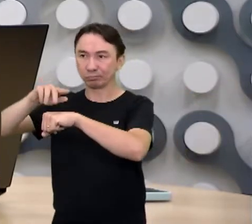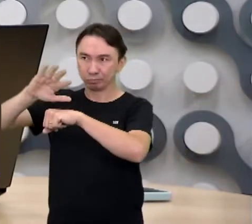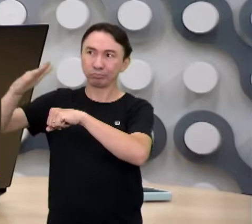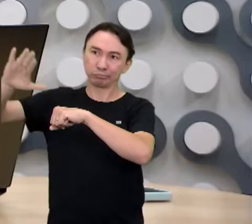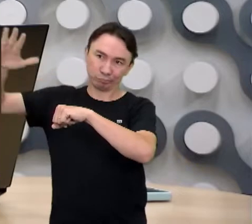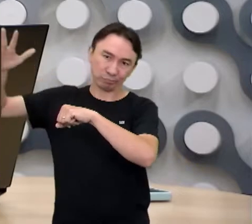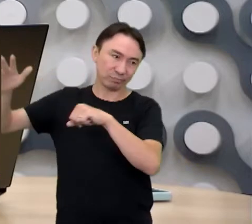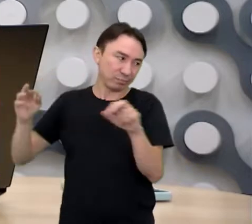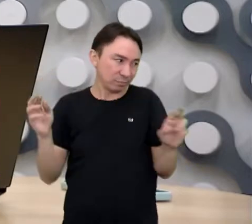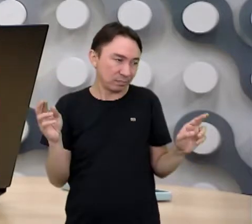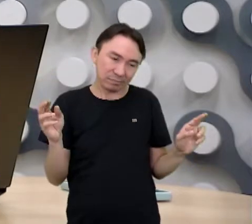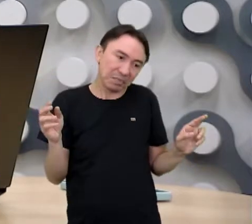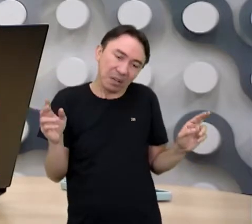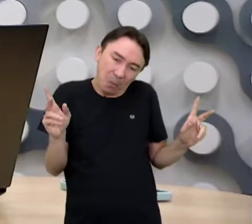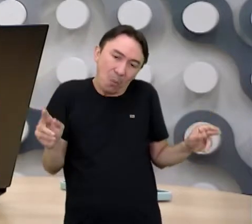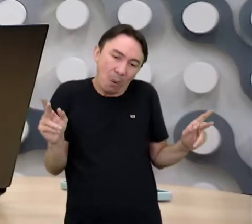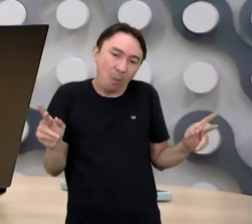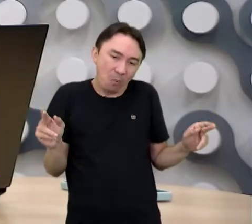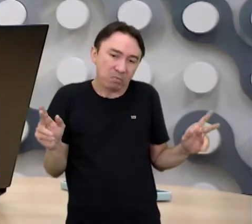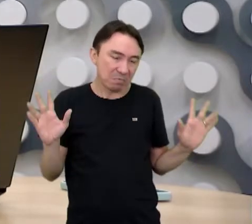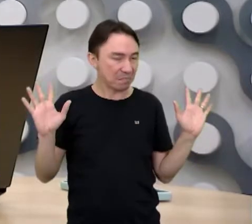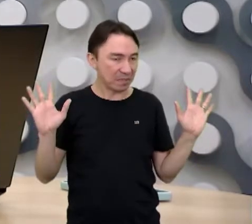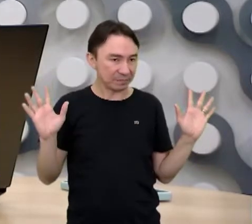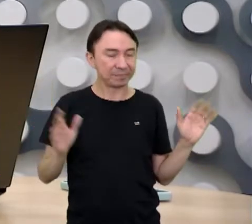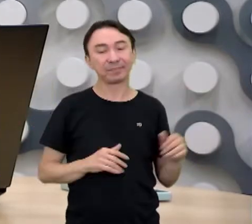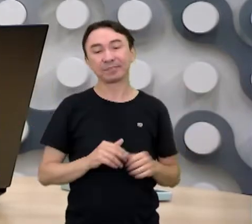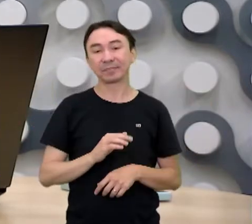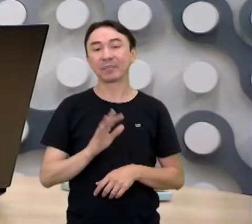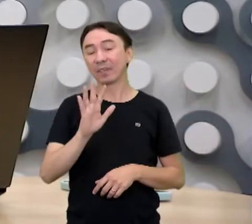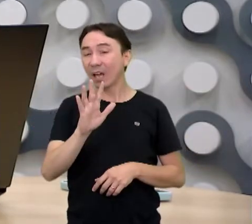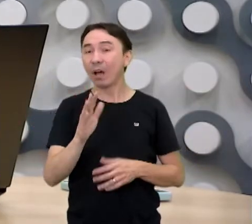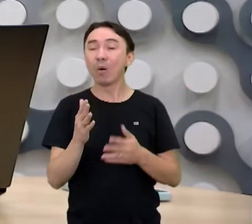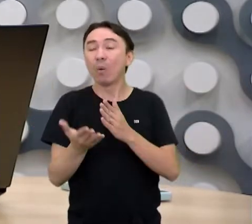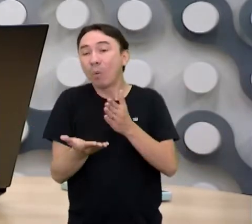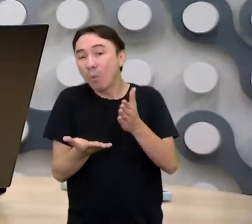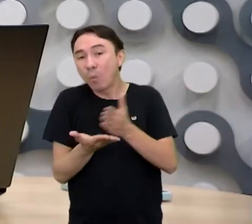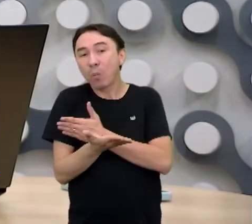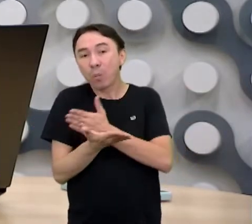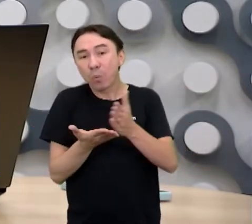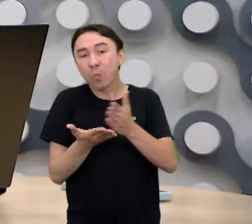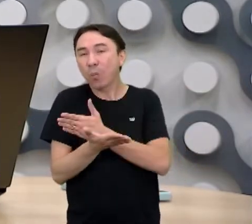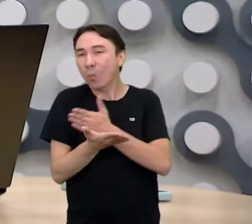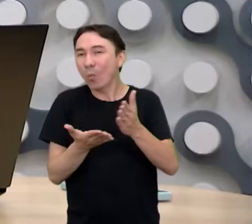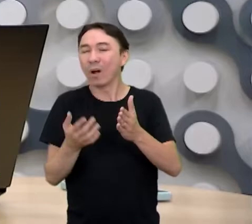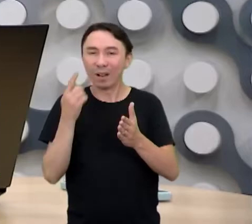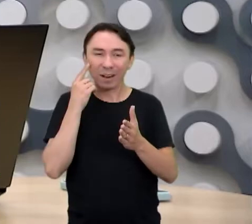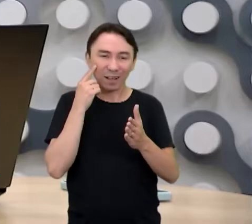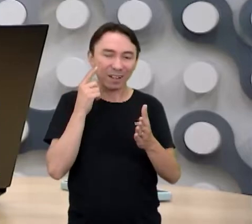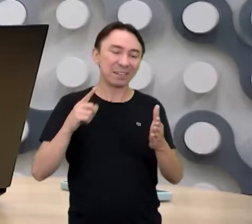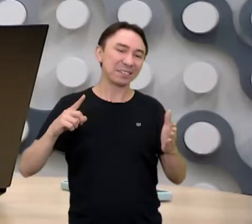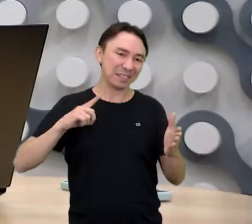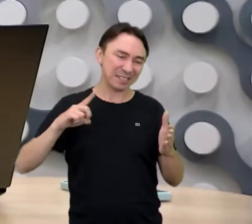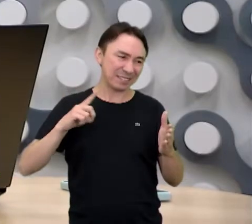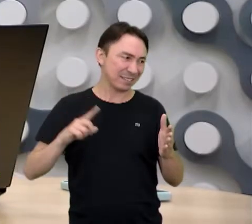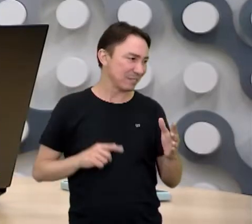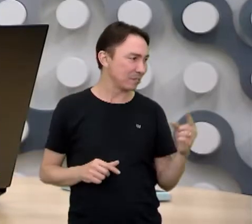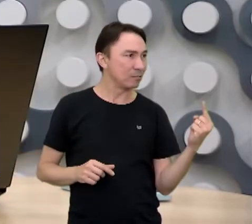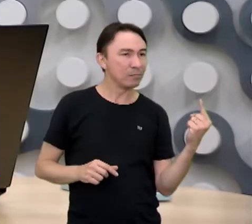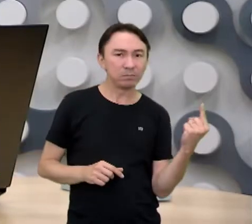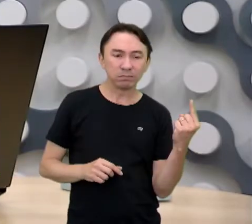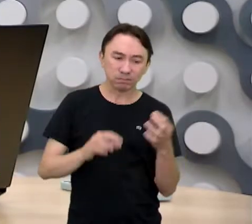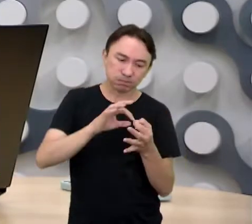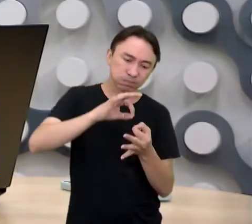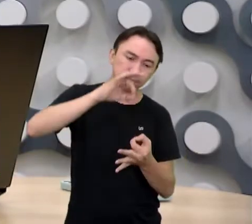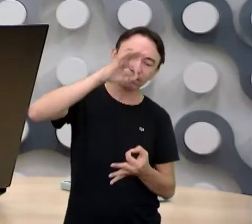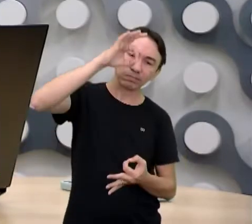superfície, tá certo? E tem aí regiões montanhosas que podem alcançar aí 1.000 quilômetros de extensão, como acima de